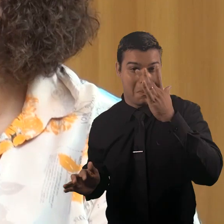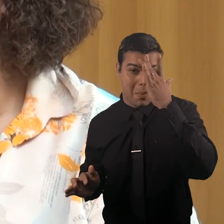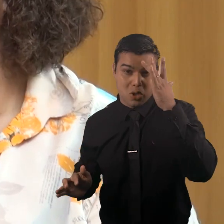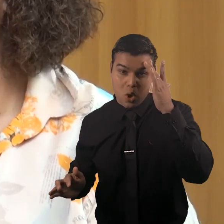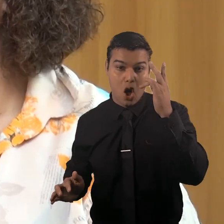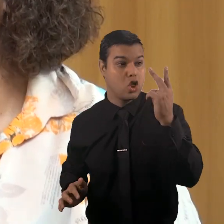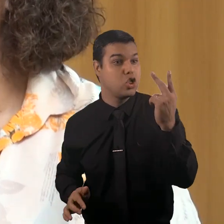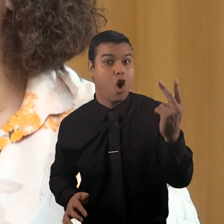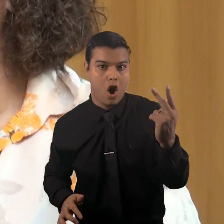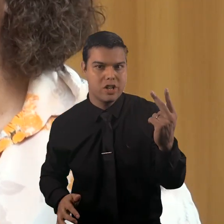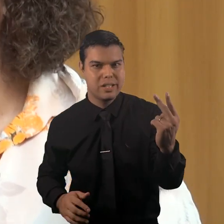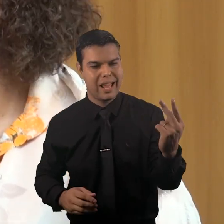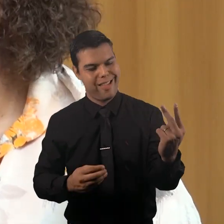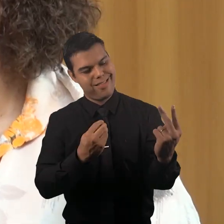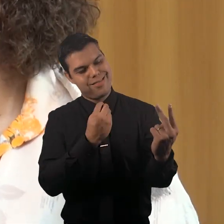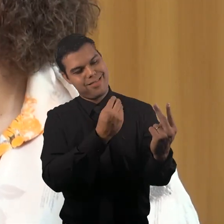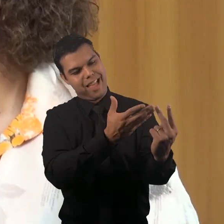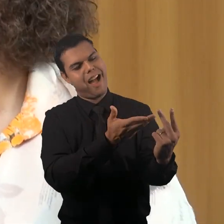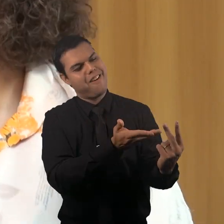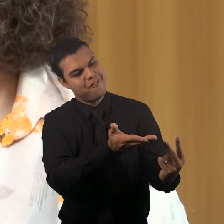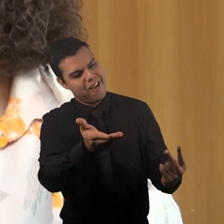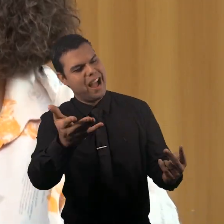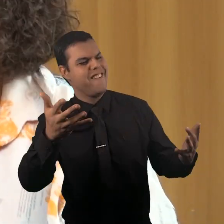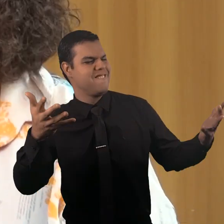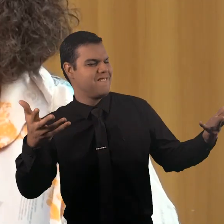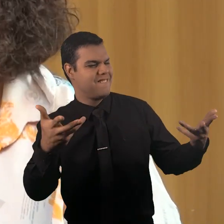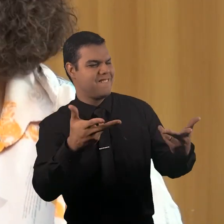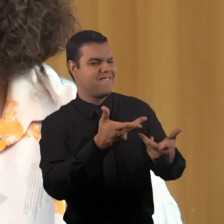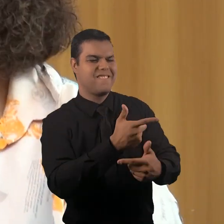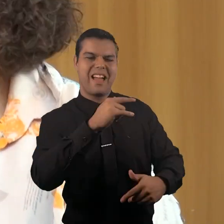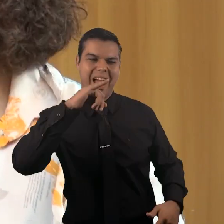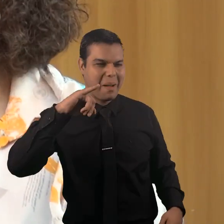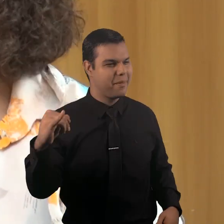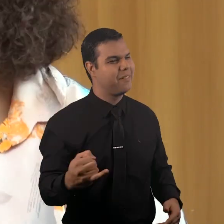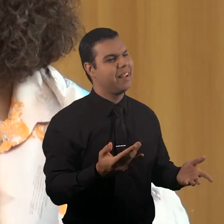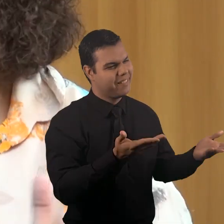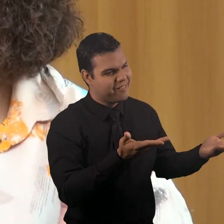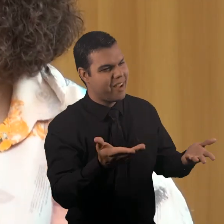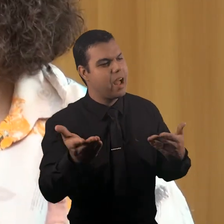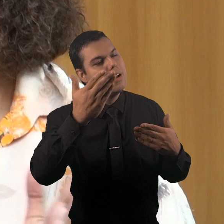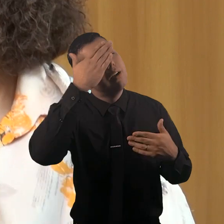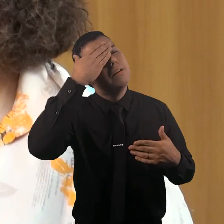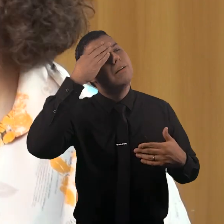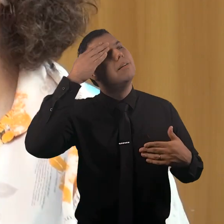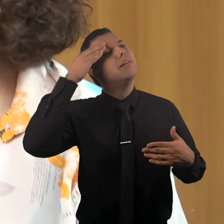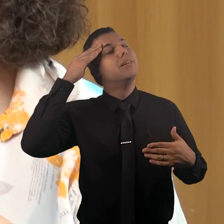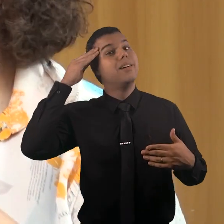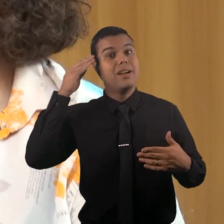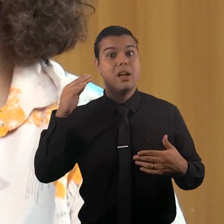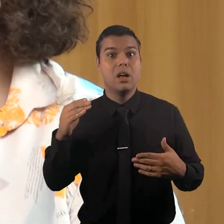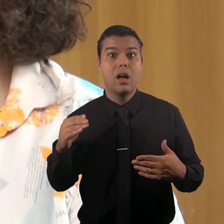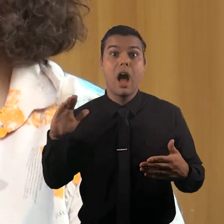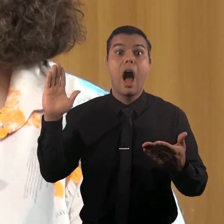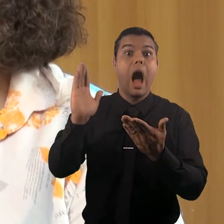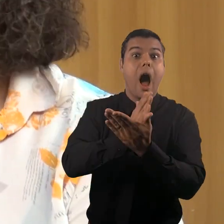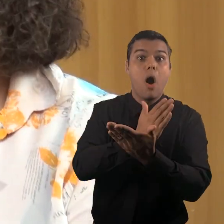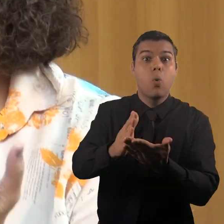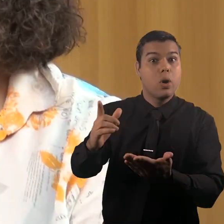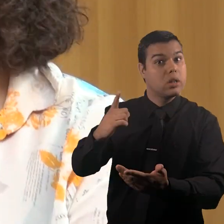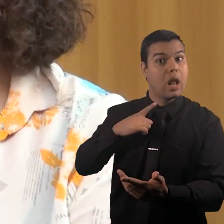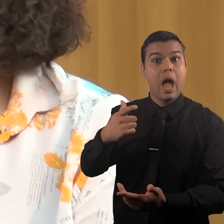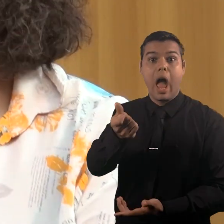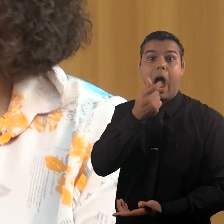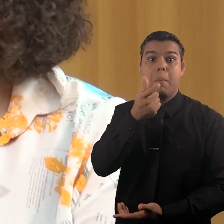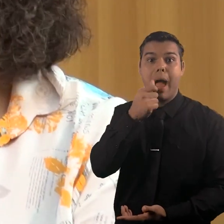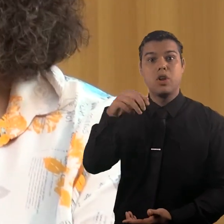coisa muito simples. De pegar 12 pacientes, de dar para eles um dia assim incrível, de, sabe, eles nem